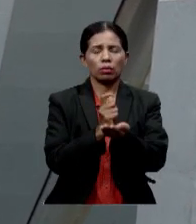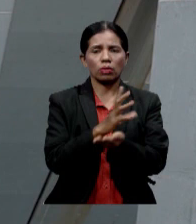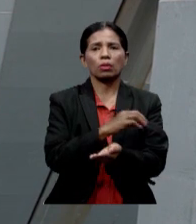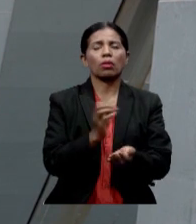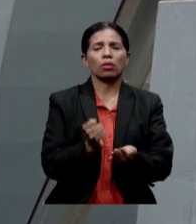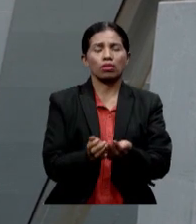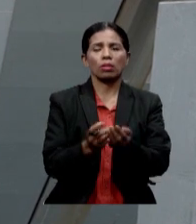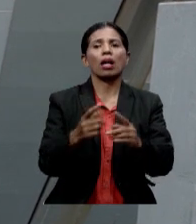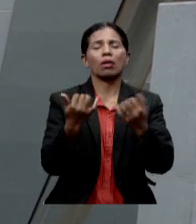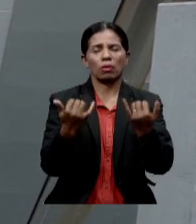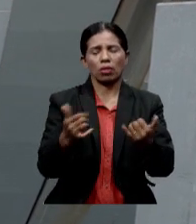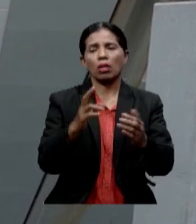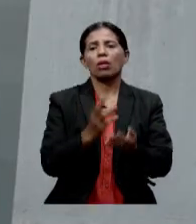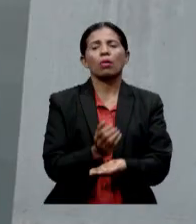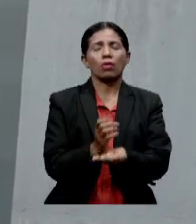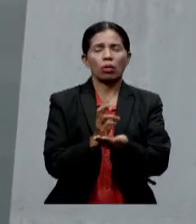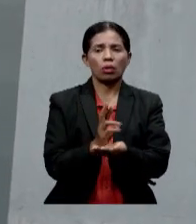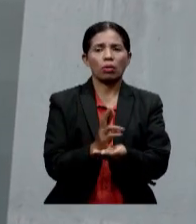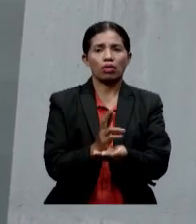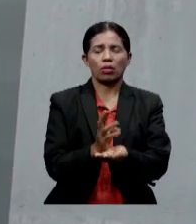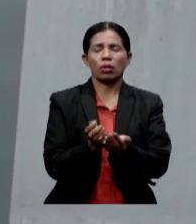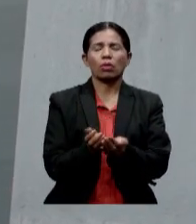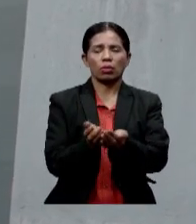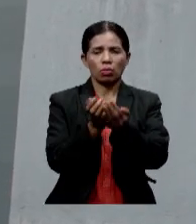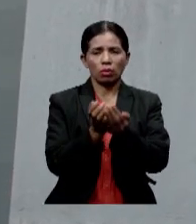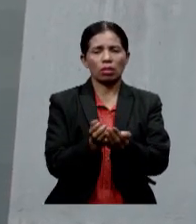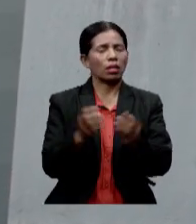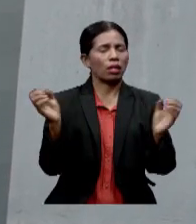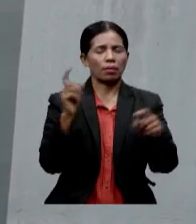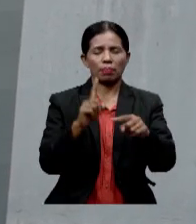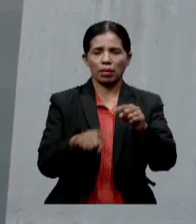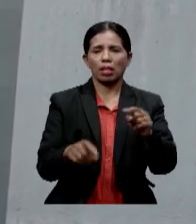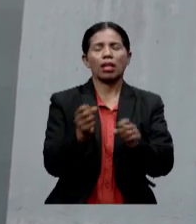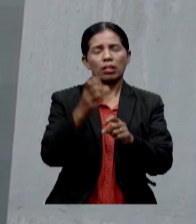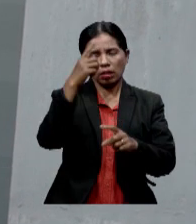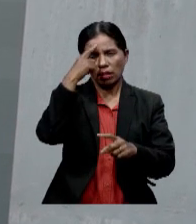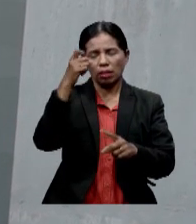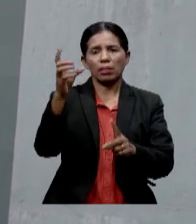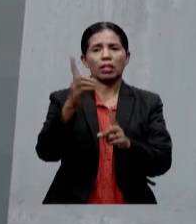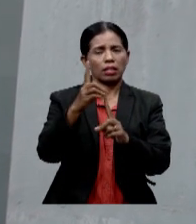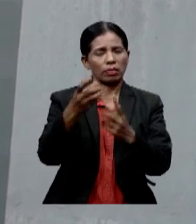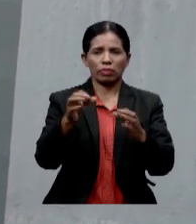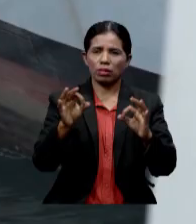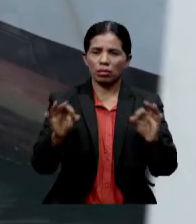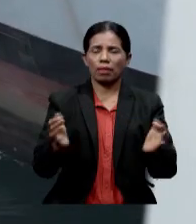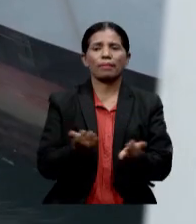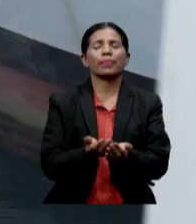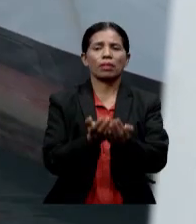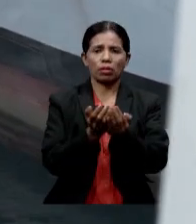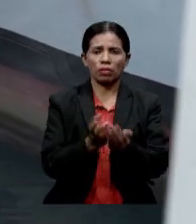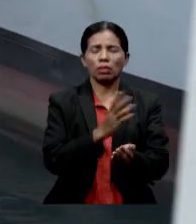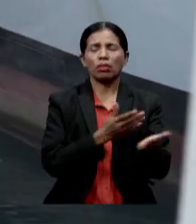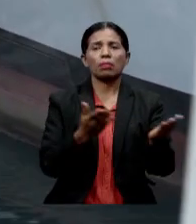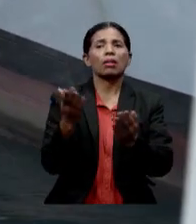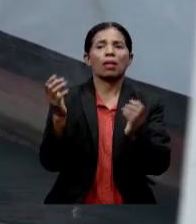daudau ne ro refere la hal operação tamba dokumentu ronian kadukaona. Roberlin Ramelão beletula pasazeru hamutu